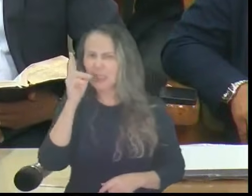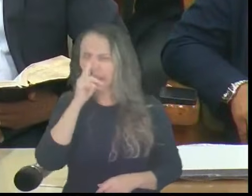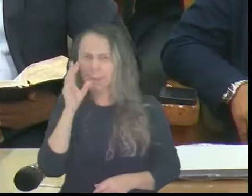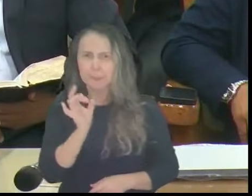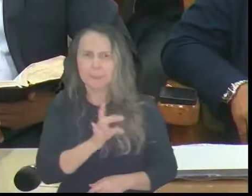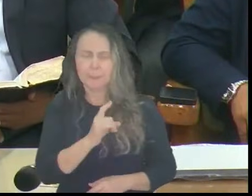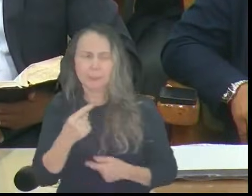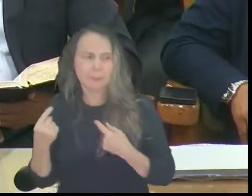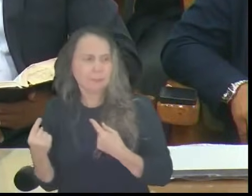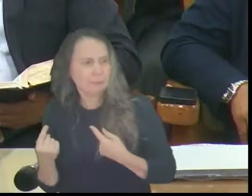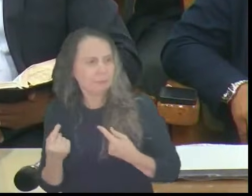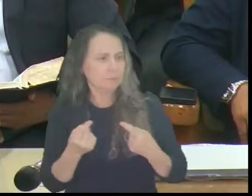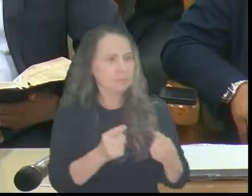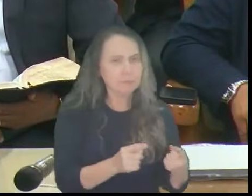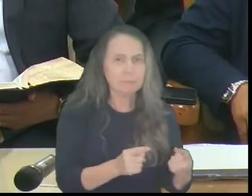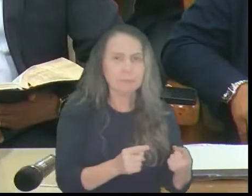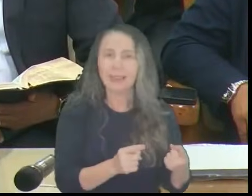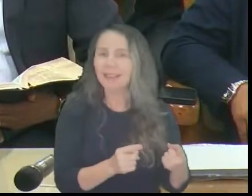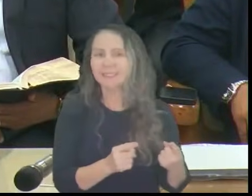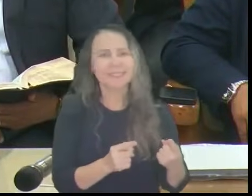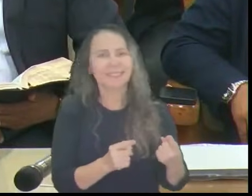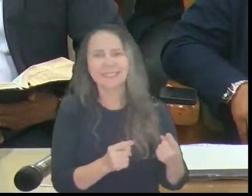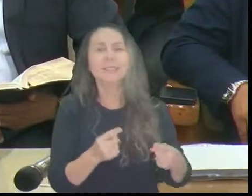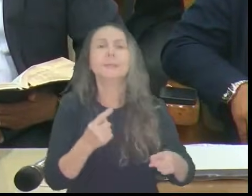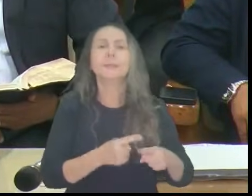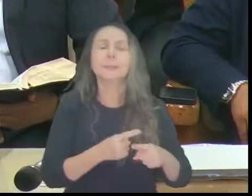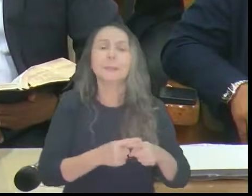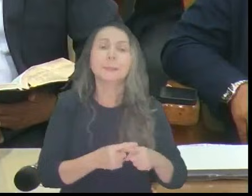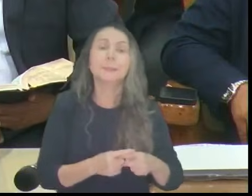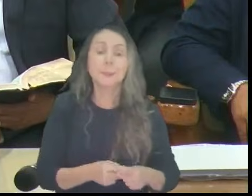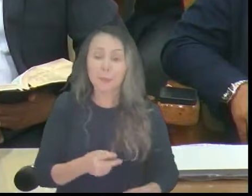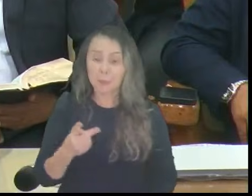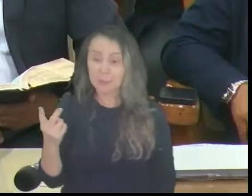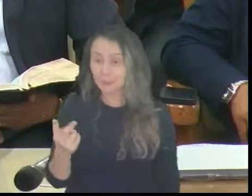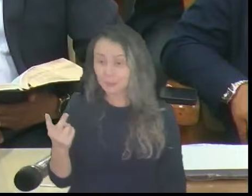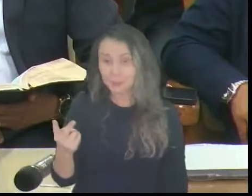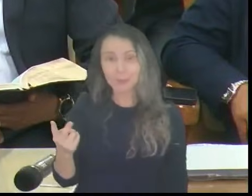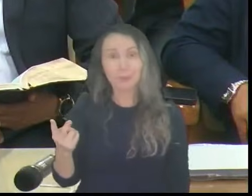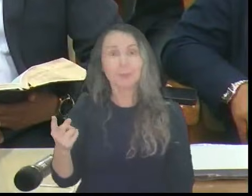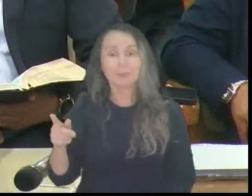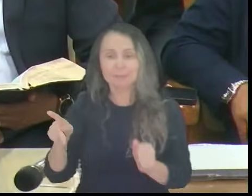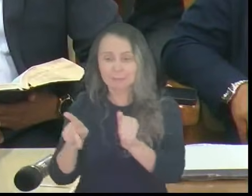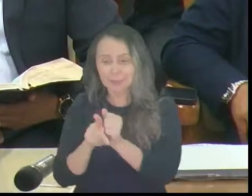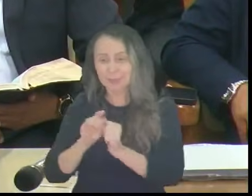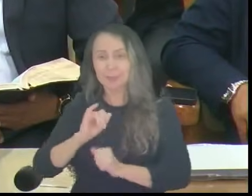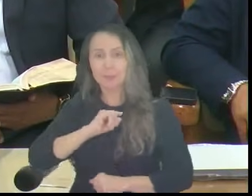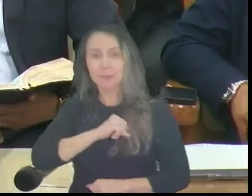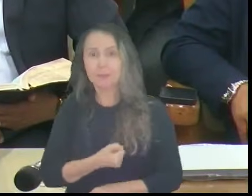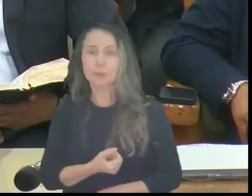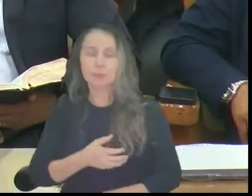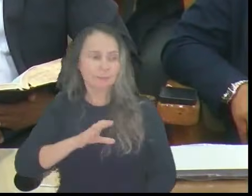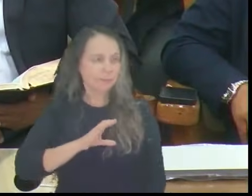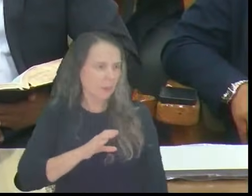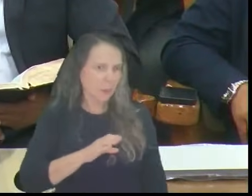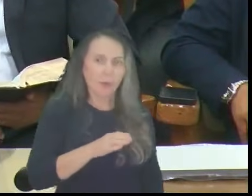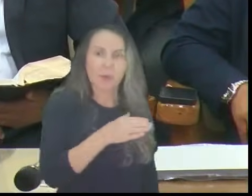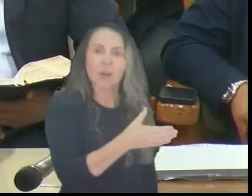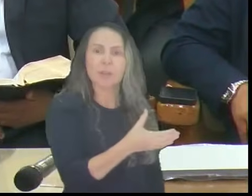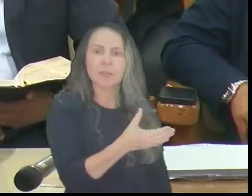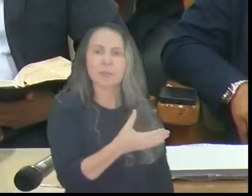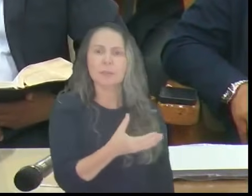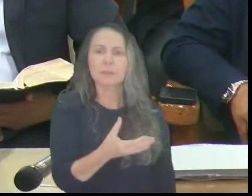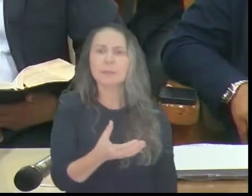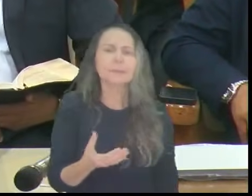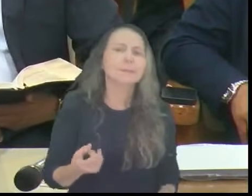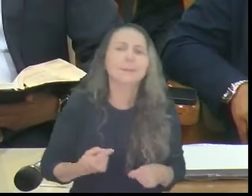Não tem medo não, irmão. Por que foi que eles tiveram aquela ousadia? 2 pescadores da Galileia, com ousadia daquela, um atrevimento